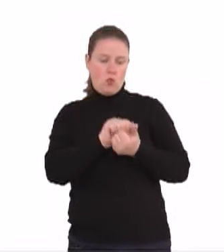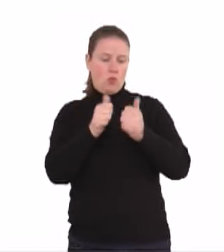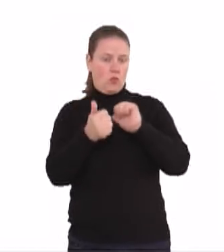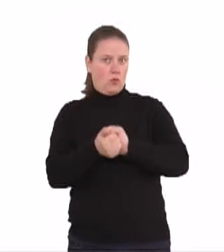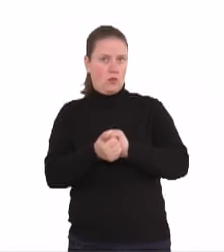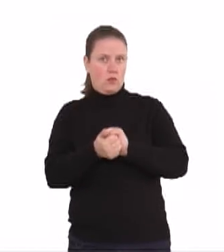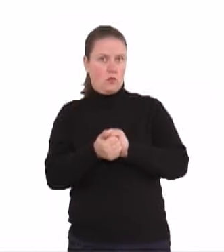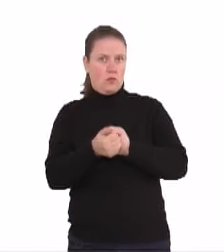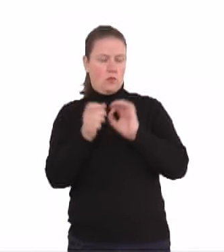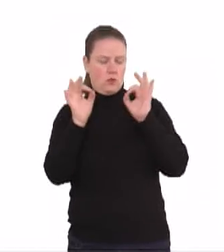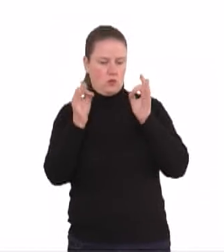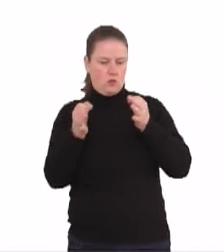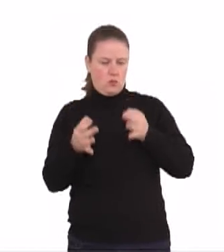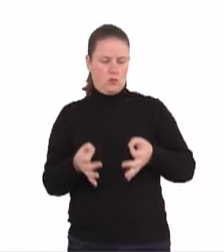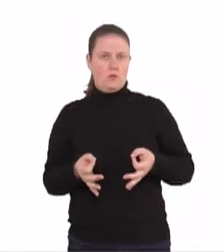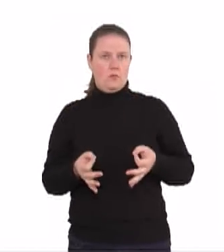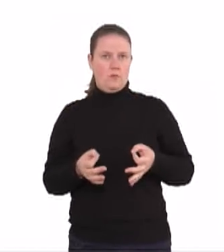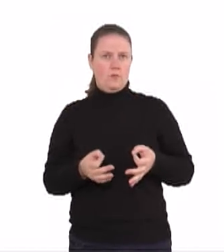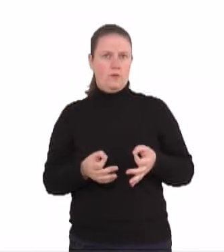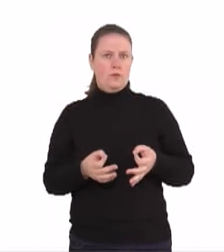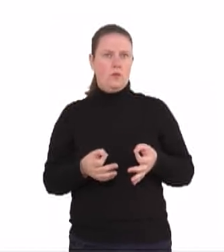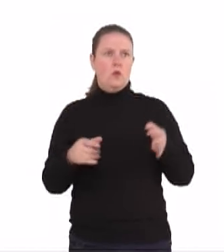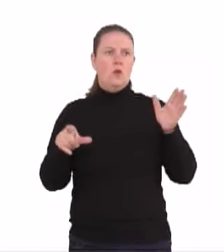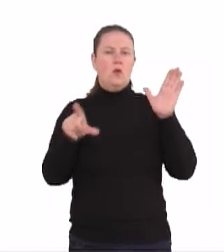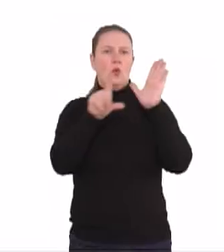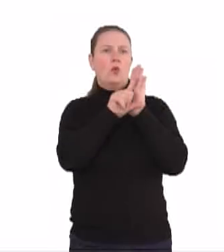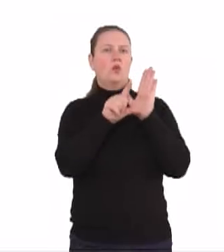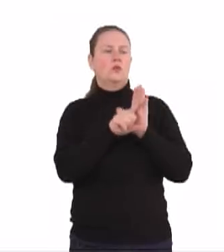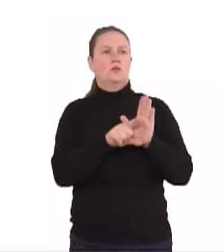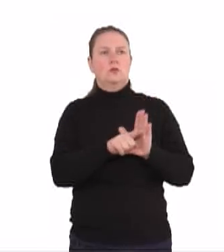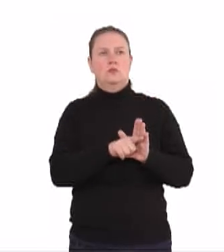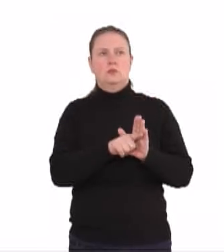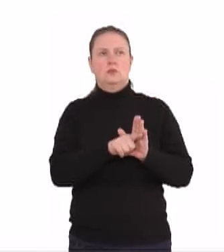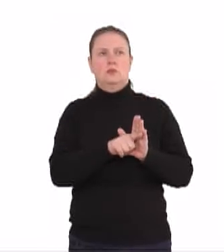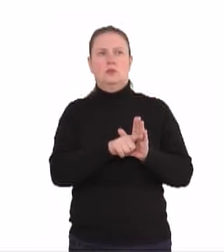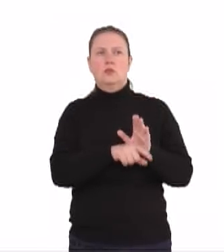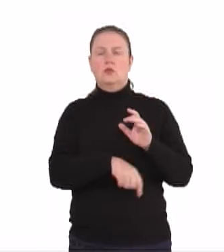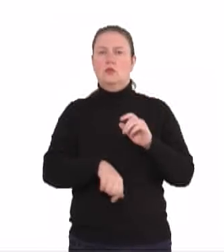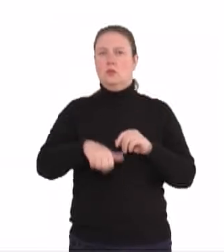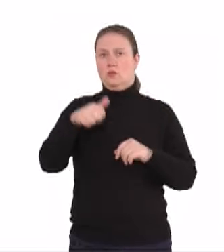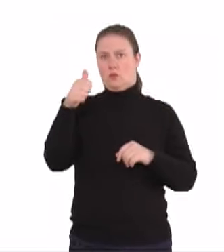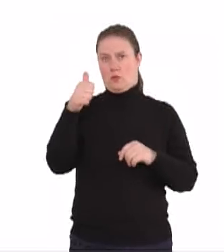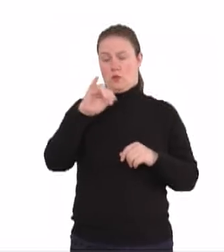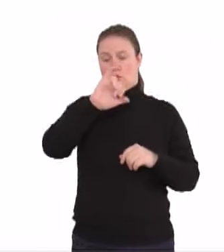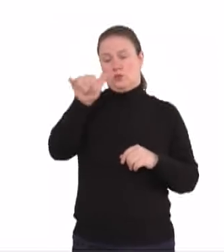Código Penal brasileiro? Justifique sua resposta. Será que foi